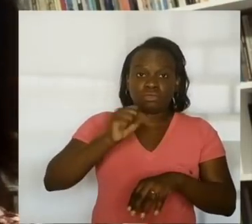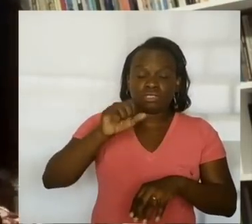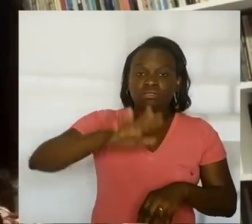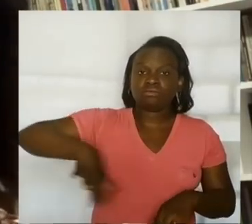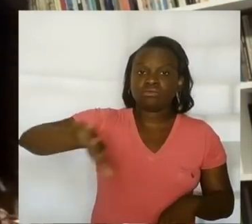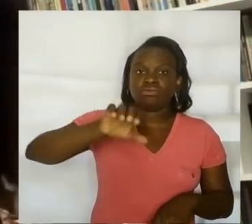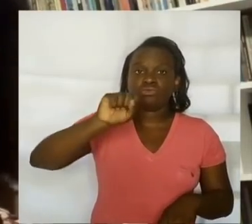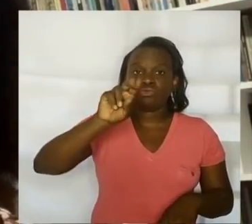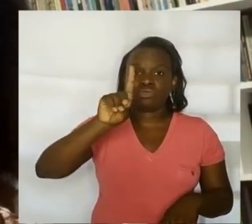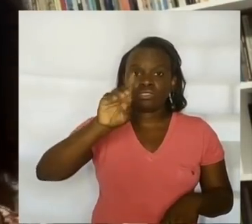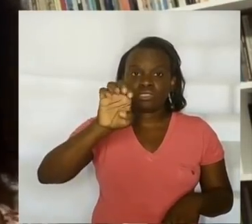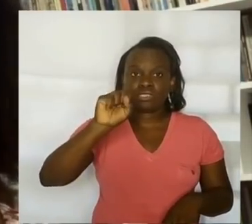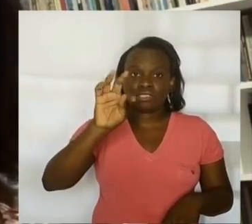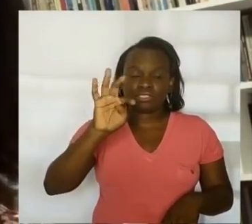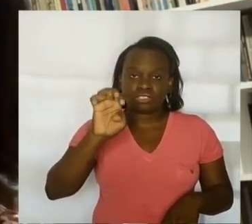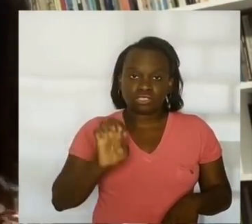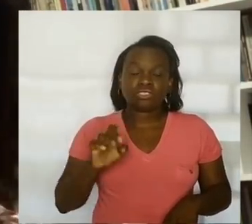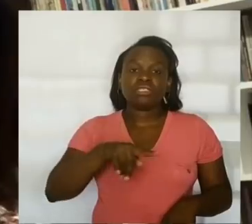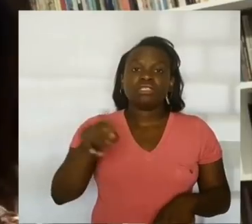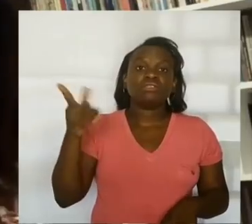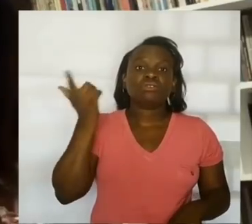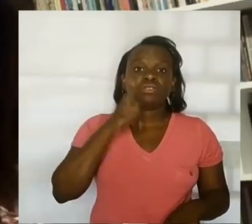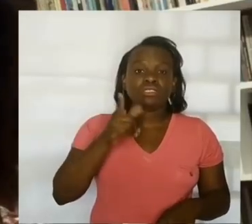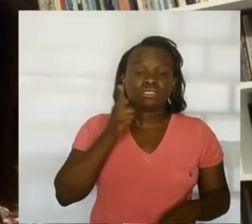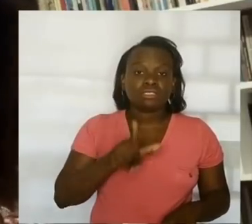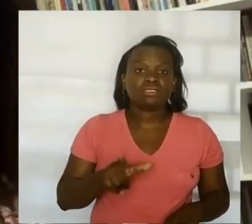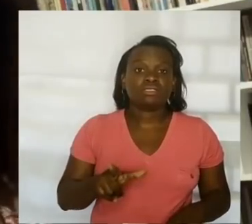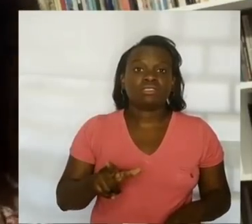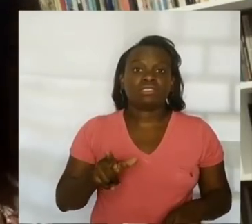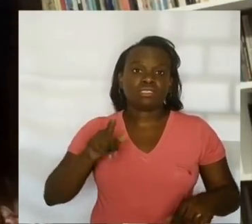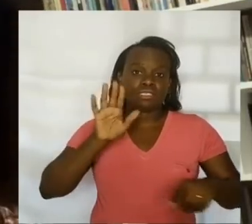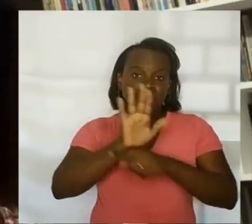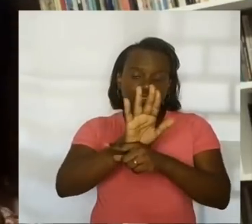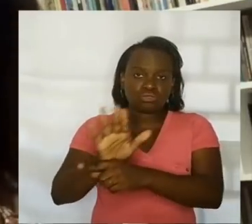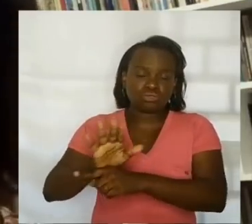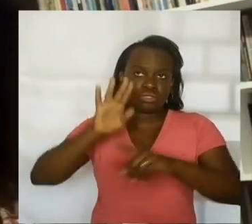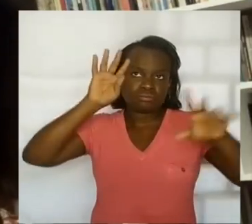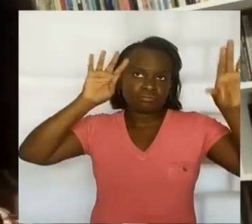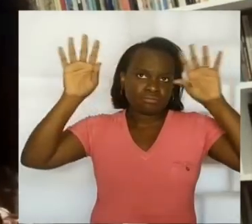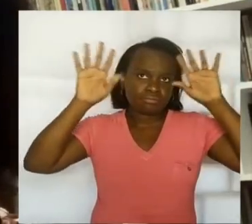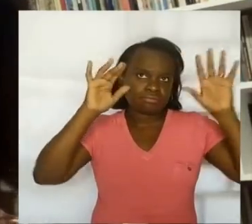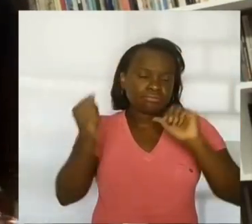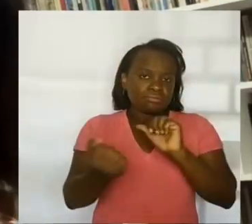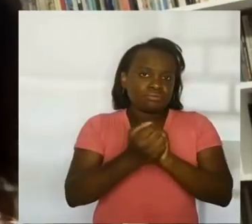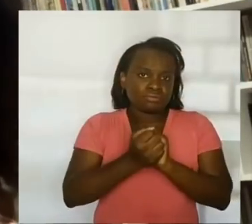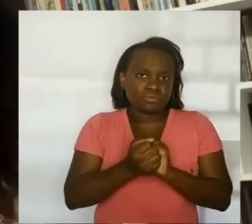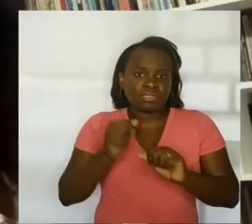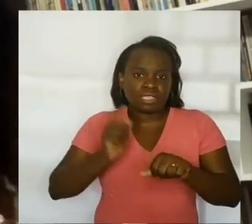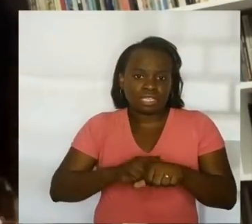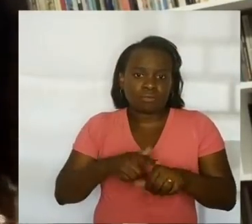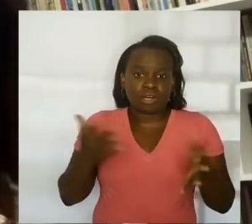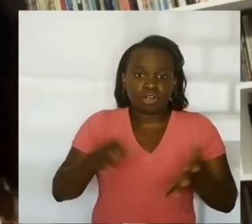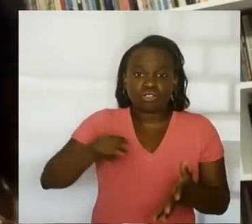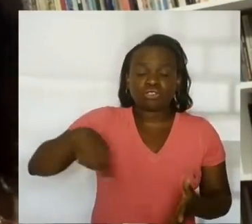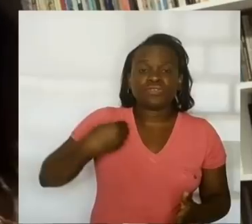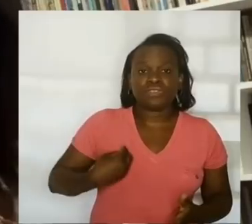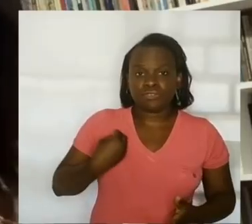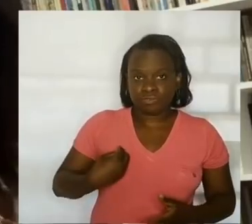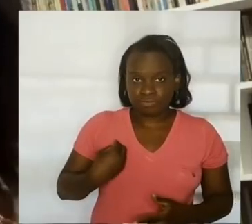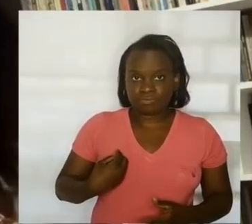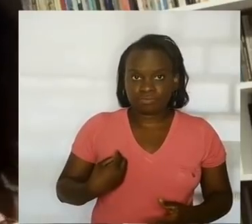região sudeste, que possam trazer e refletir conosco sobre esse momento que estamos